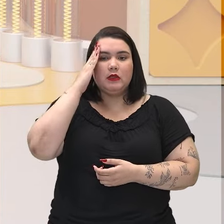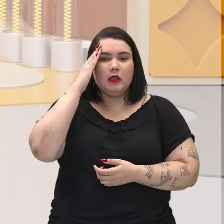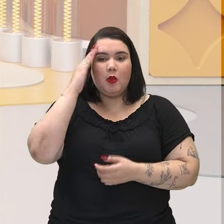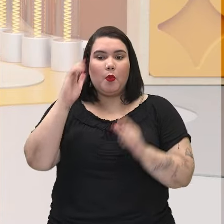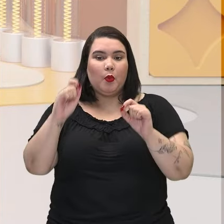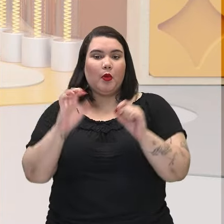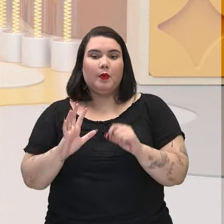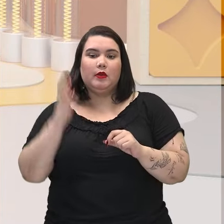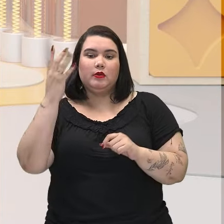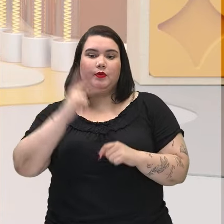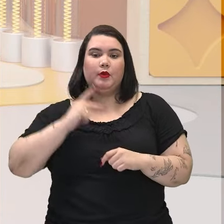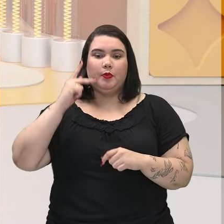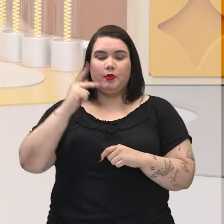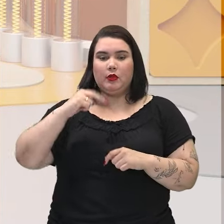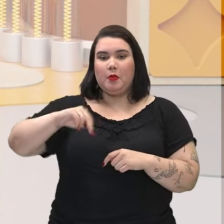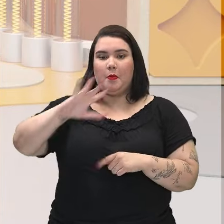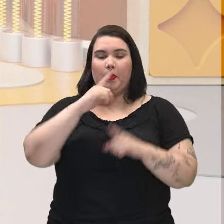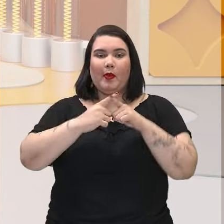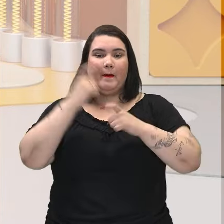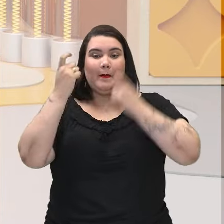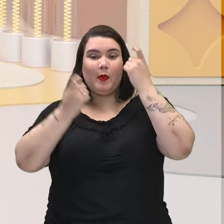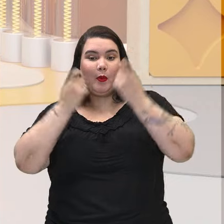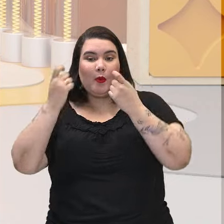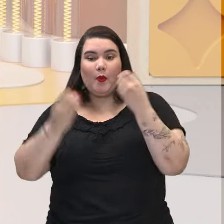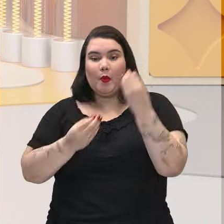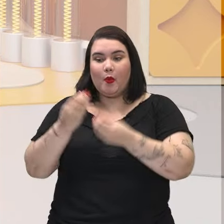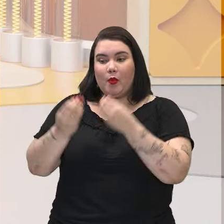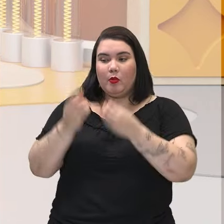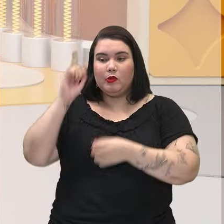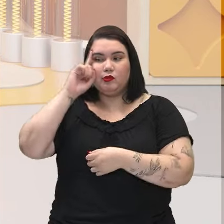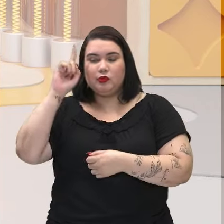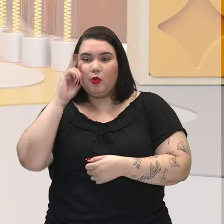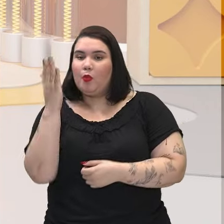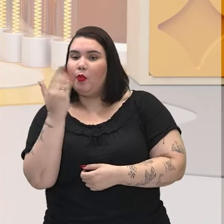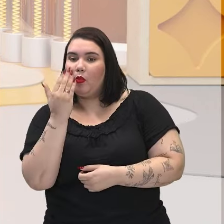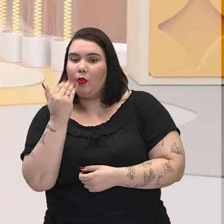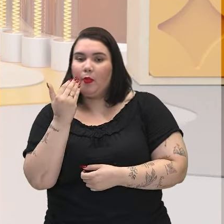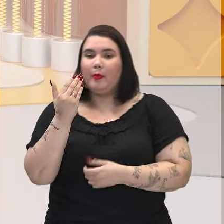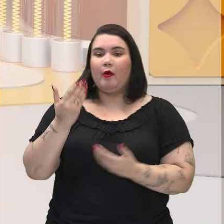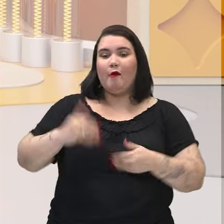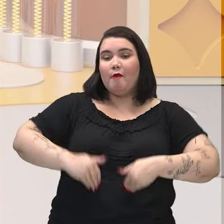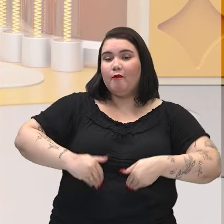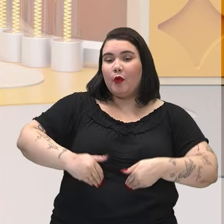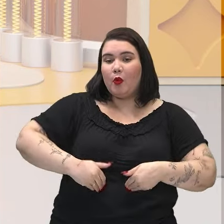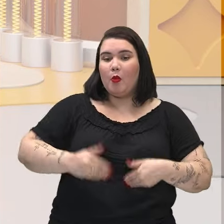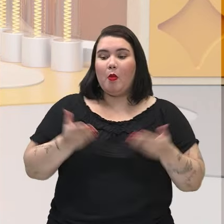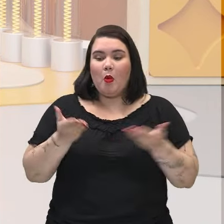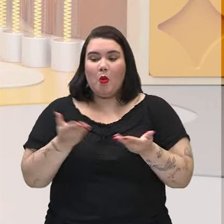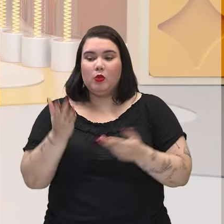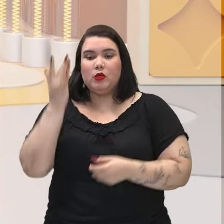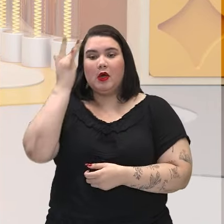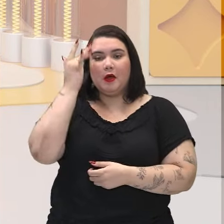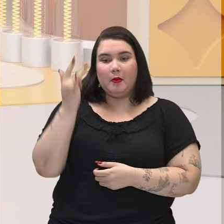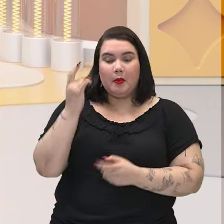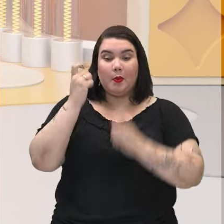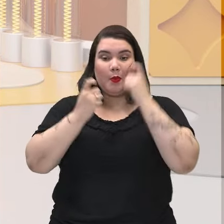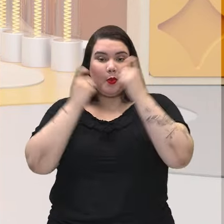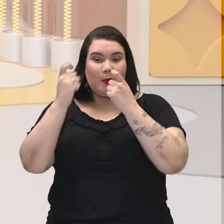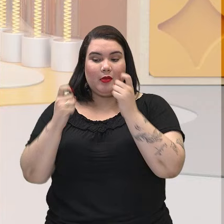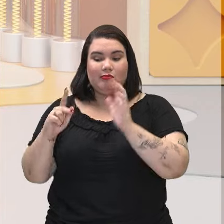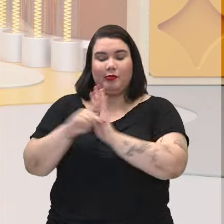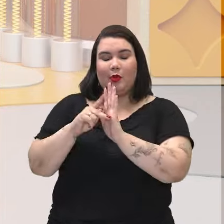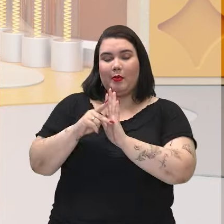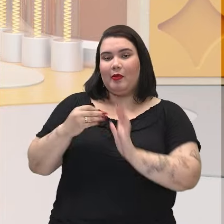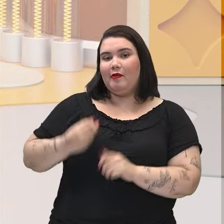político nacional, porque eles estavam mais preocupados com a manutenção do dia a dia, o que comer no dia de amanhã ou no dia de hoje, o que vestir, preocupado com questões